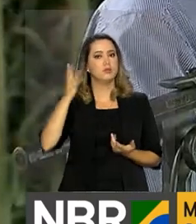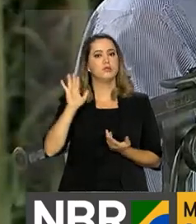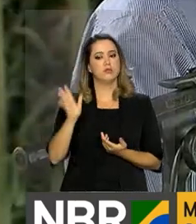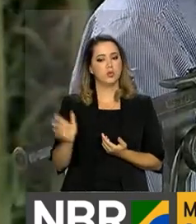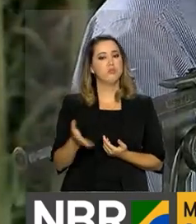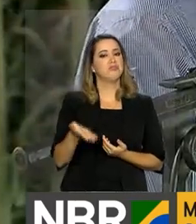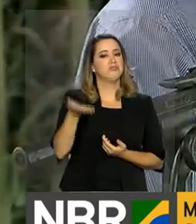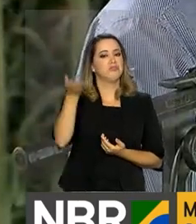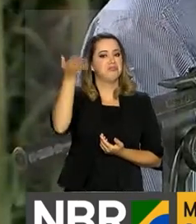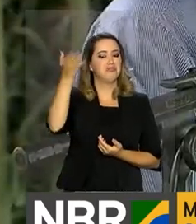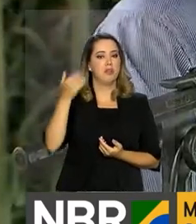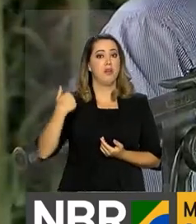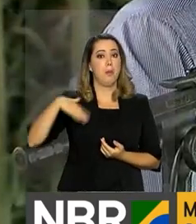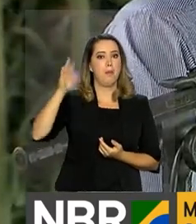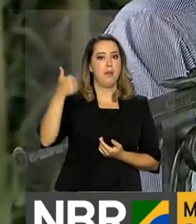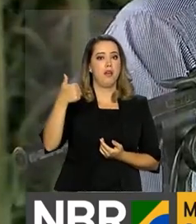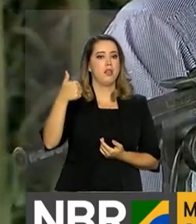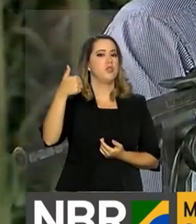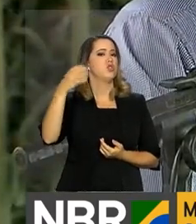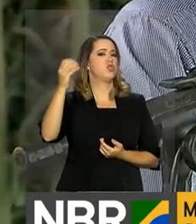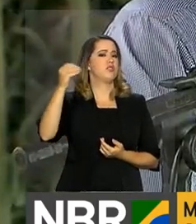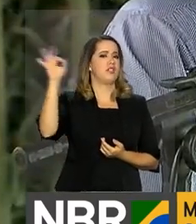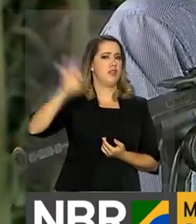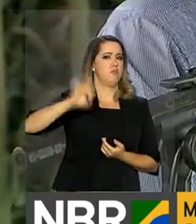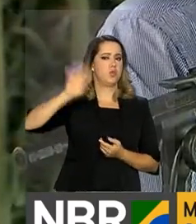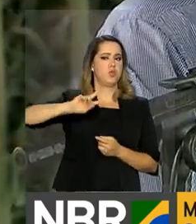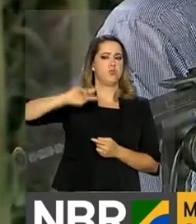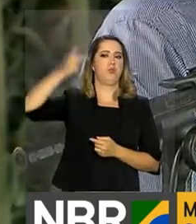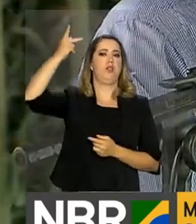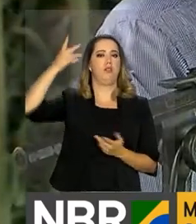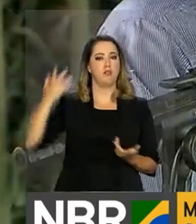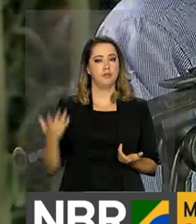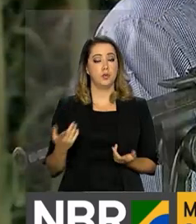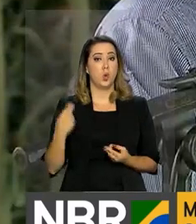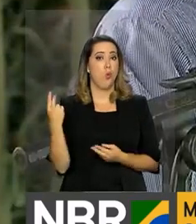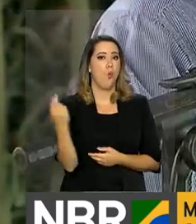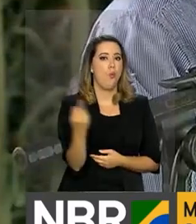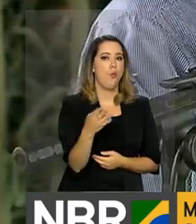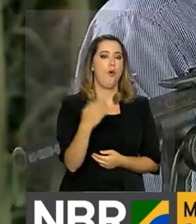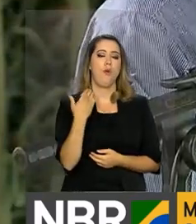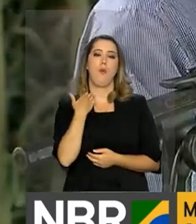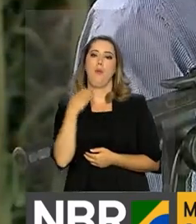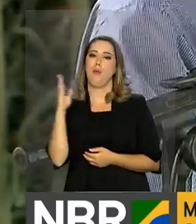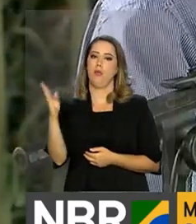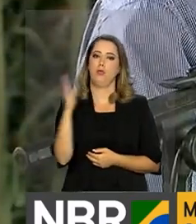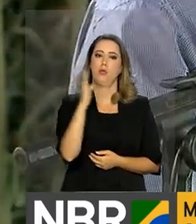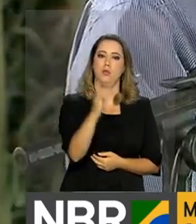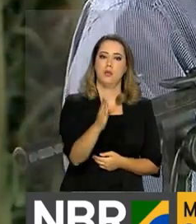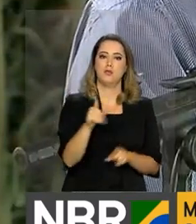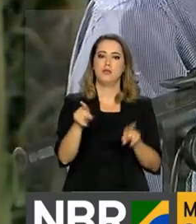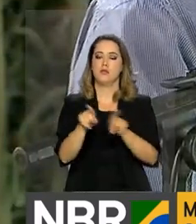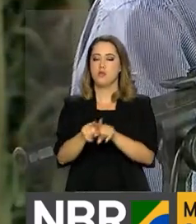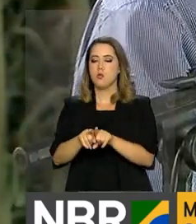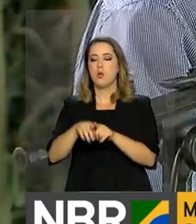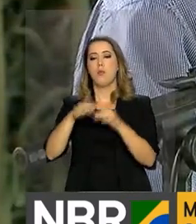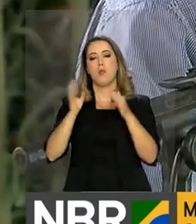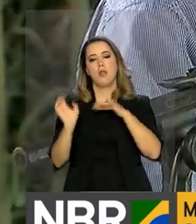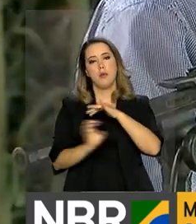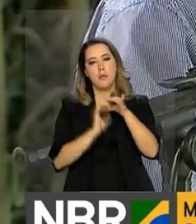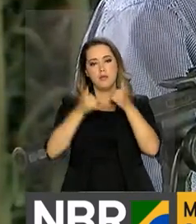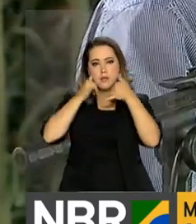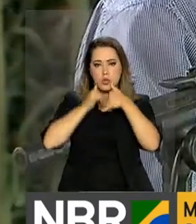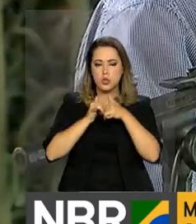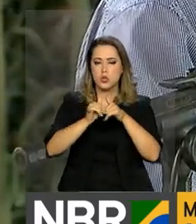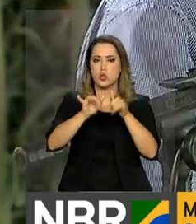O valor das suas ações subiu mais de 100 e tantos%. De igual maneira, Banco do Brasil, a Eletrobras, todas as empresas